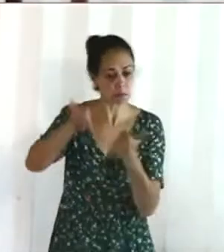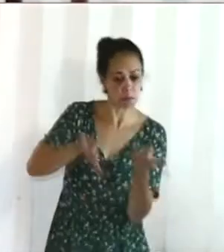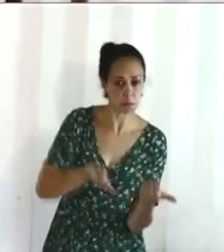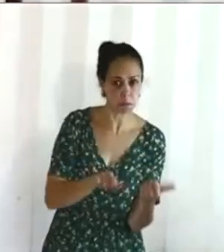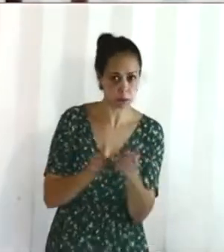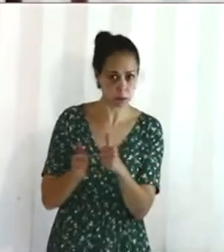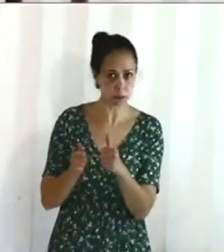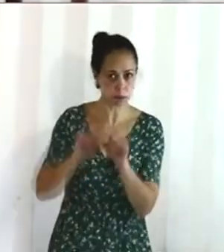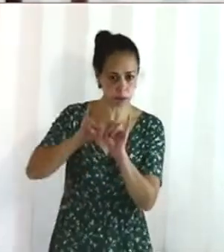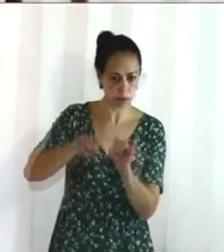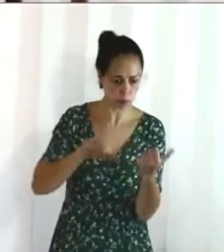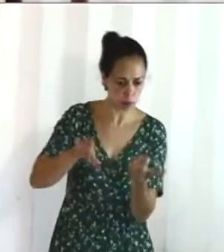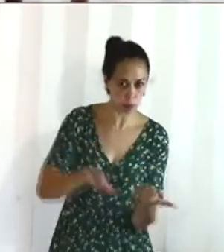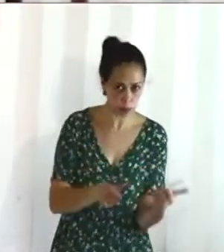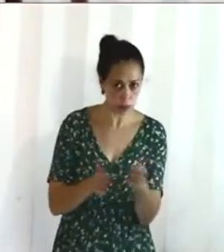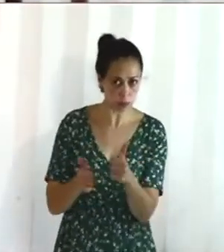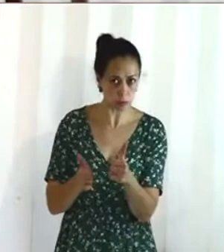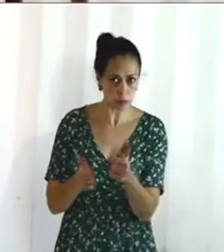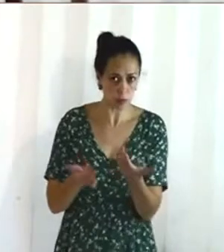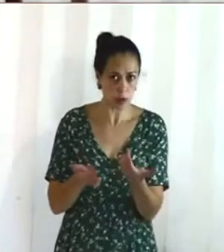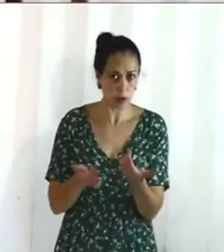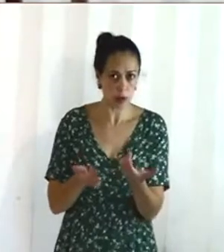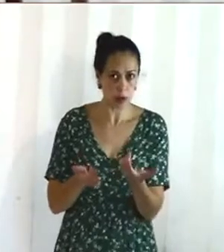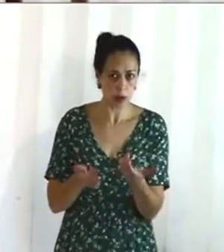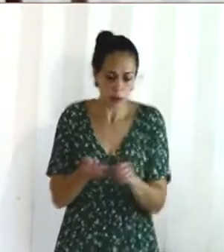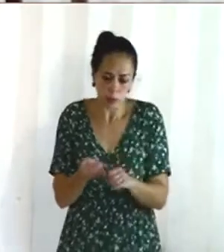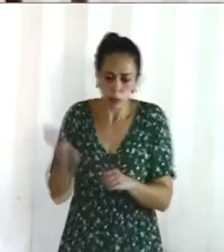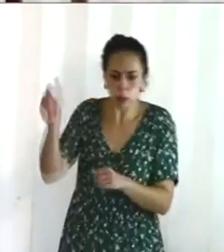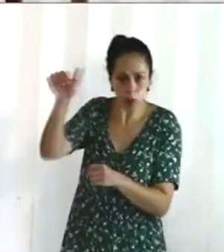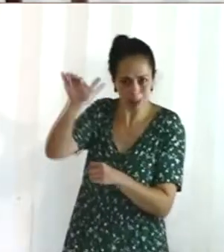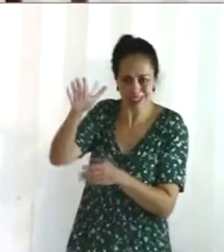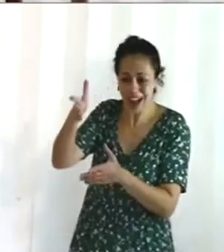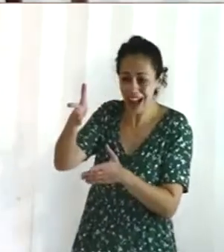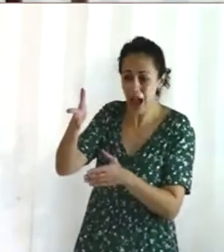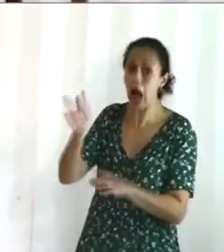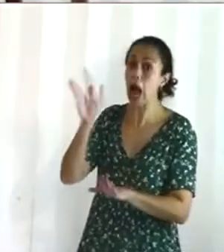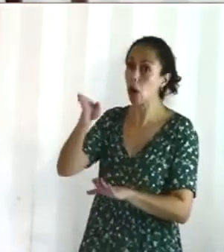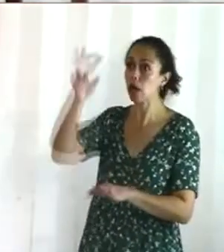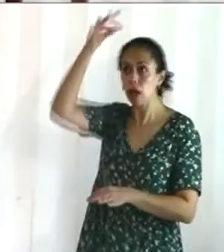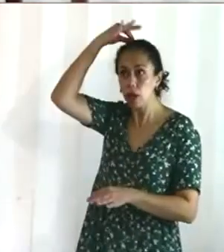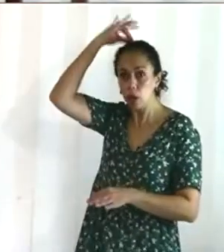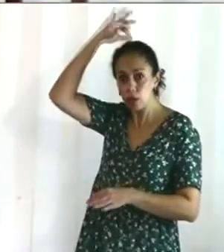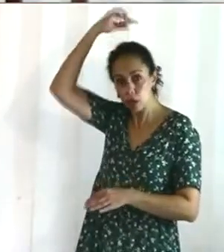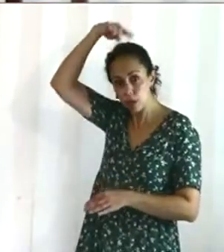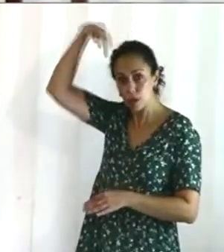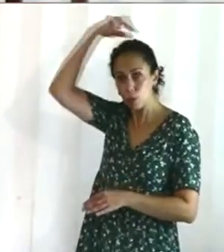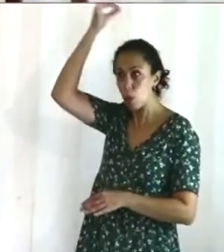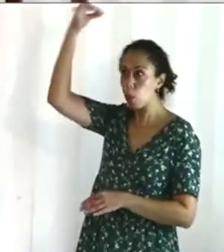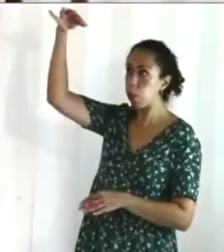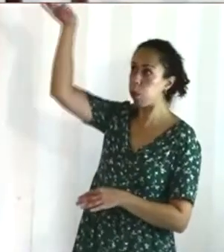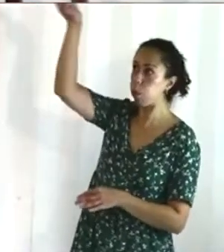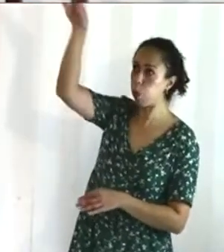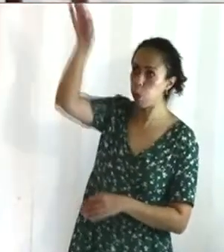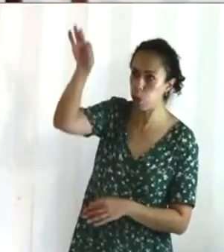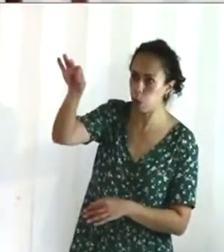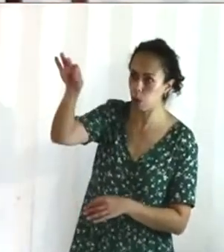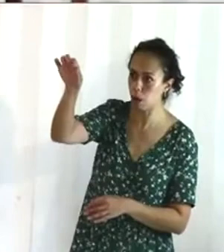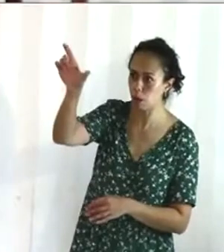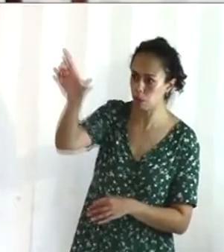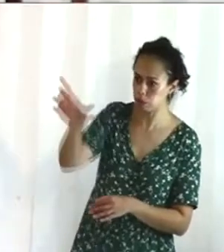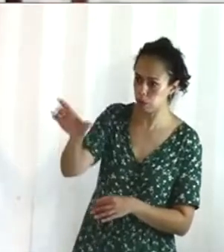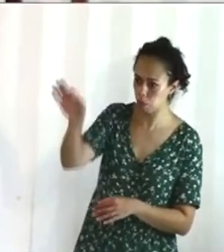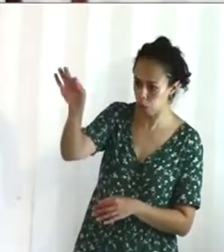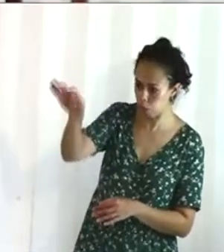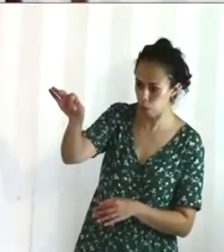Do mais, aquele menino que nasceu era apenas um menino qualquer, era apenas um homem histórico,